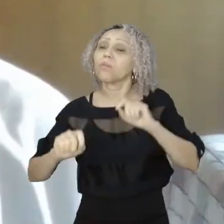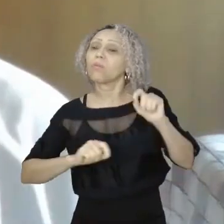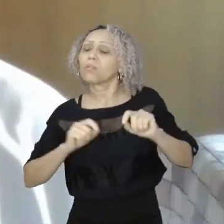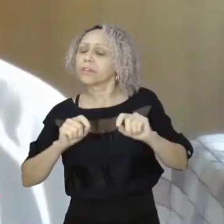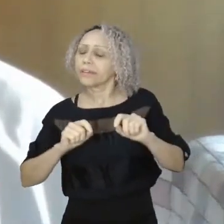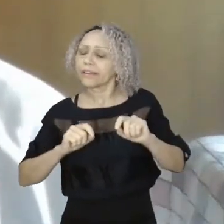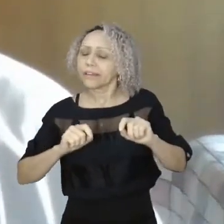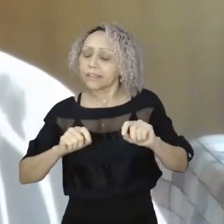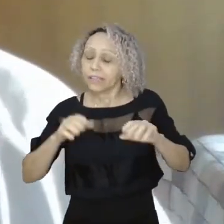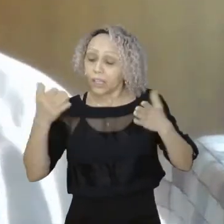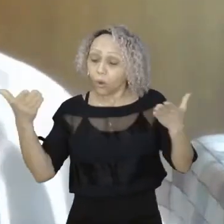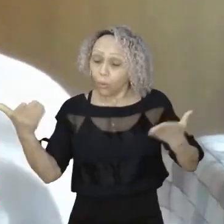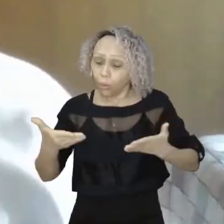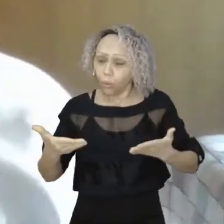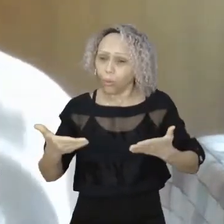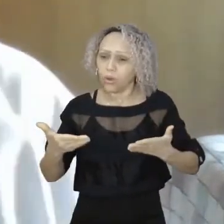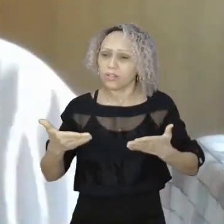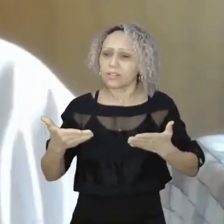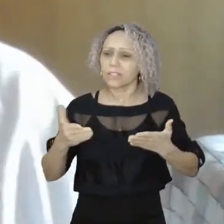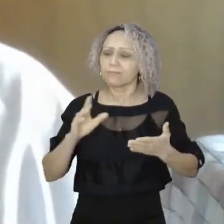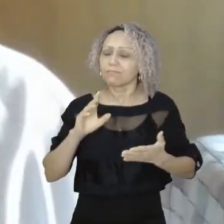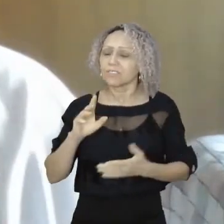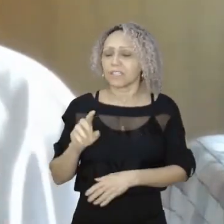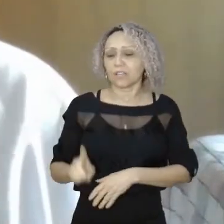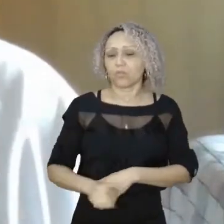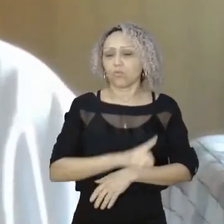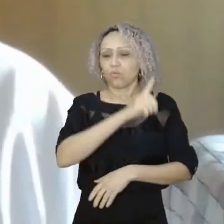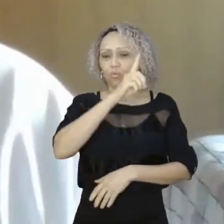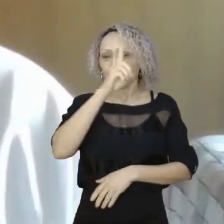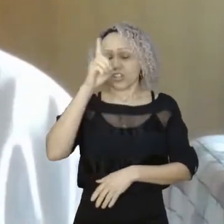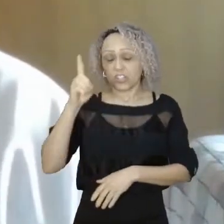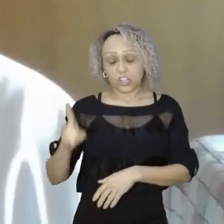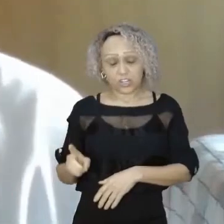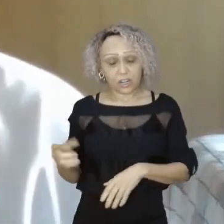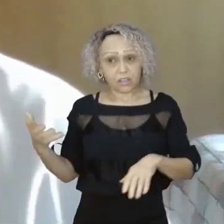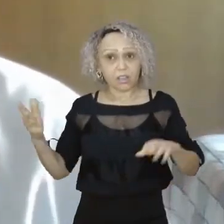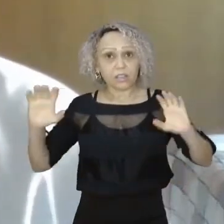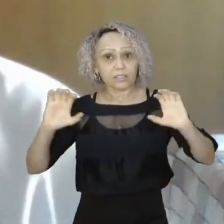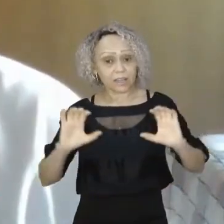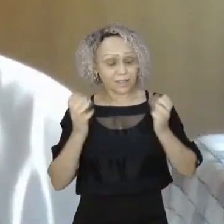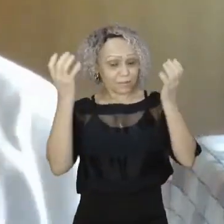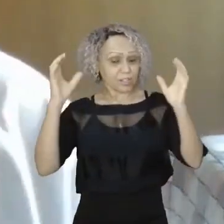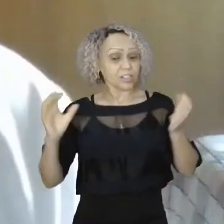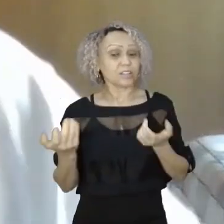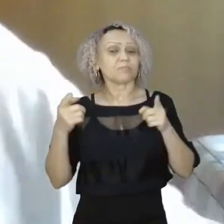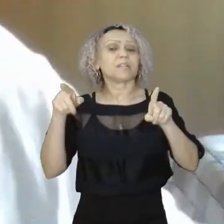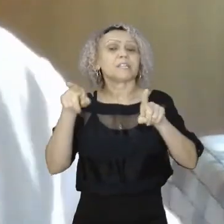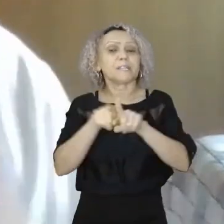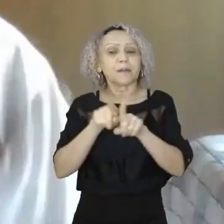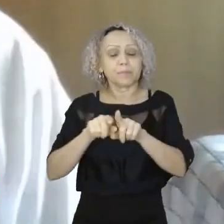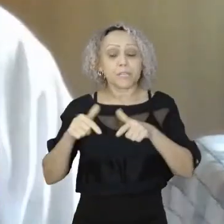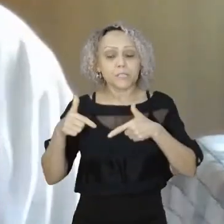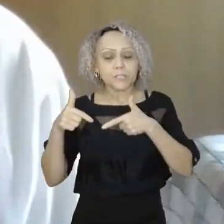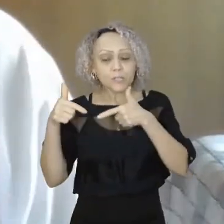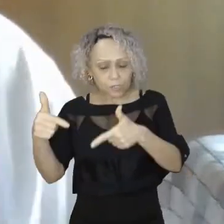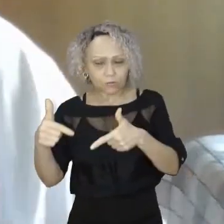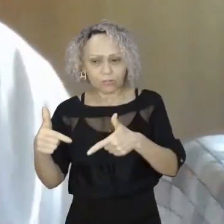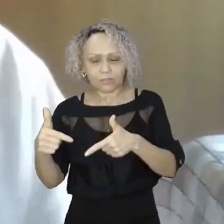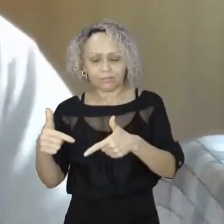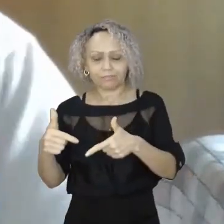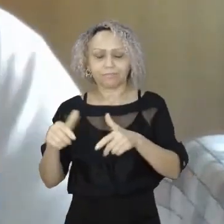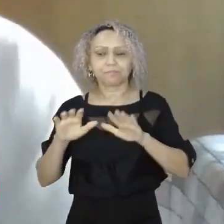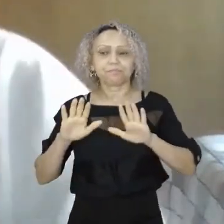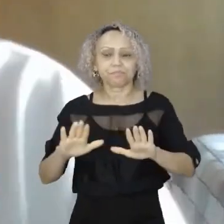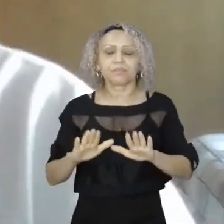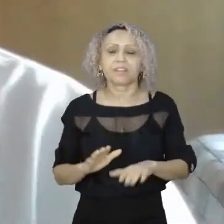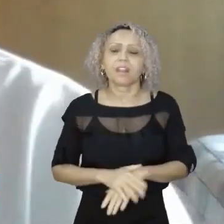data seja uma data, ao mesmo tempo, celebrativa, uma data de luta. Então, eu, já tentando